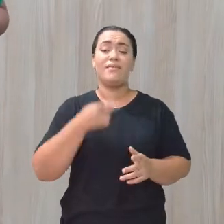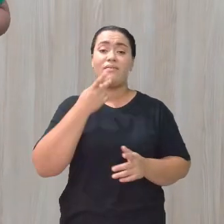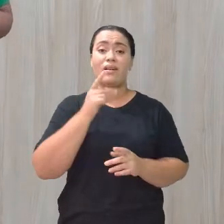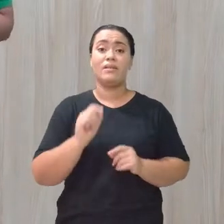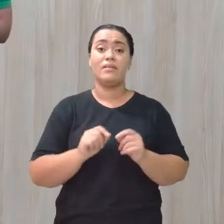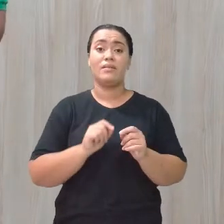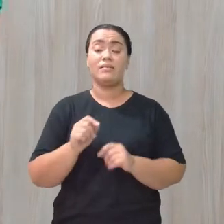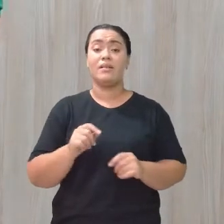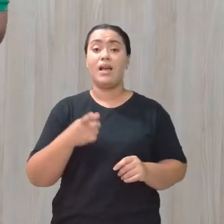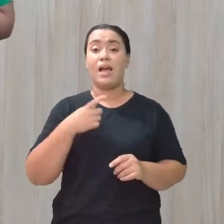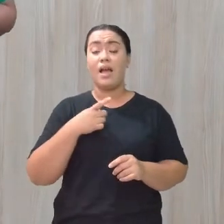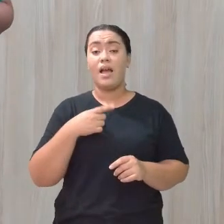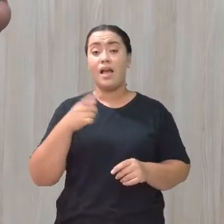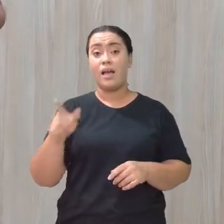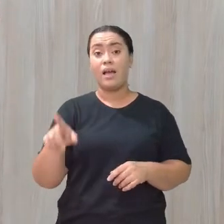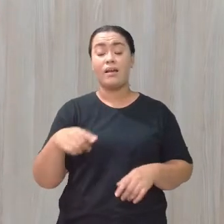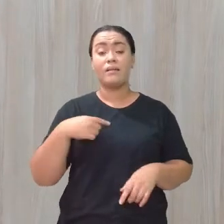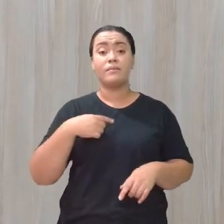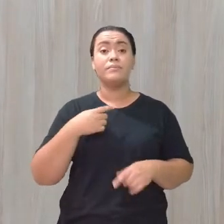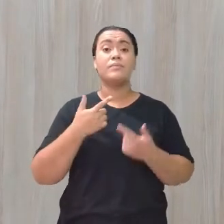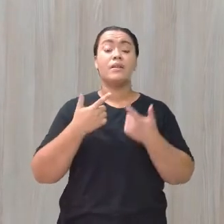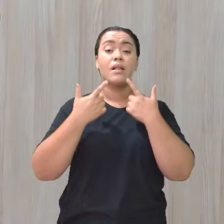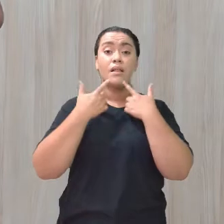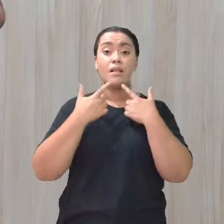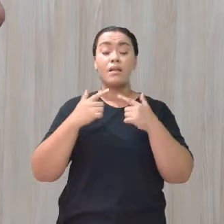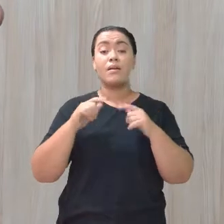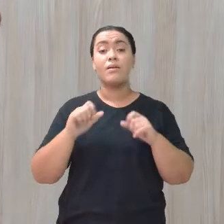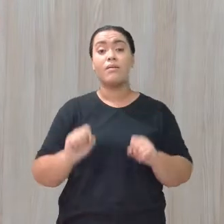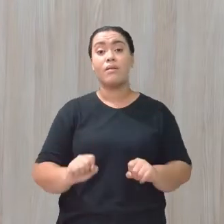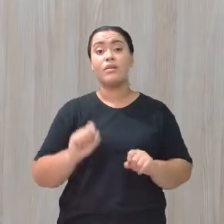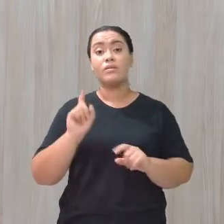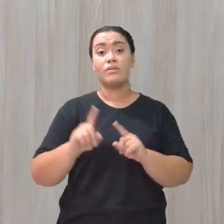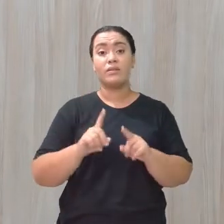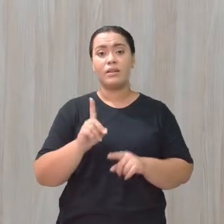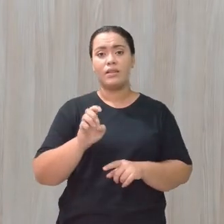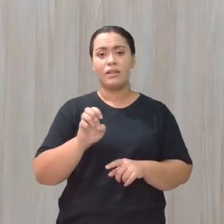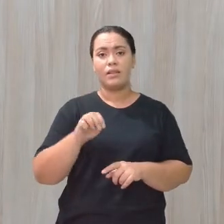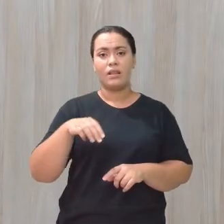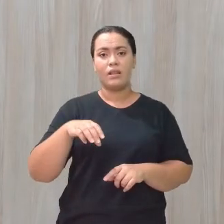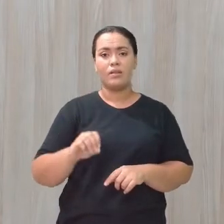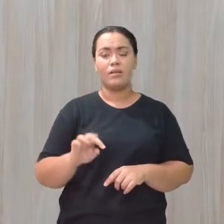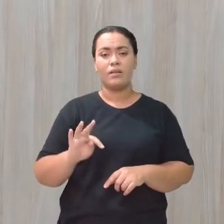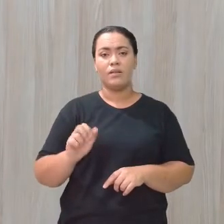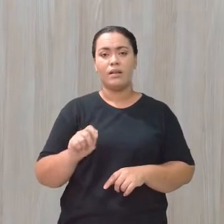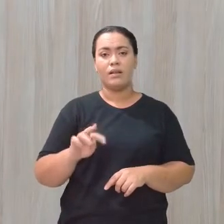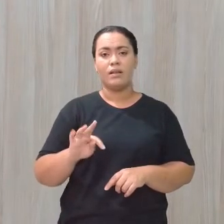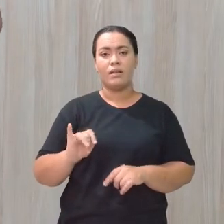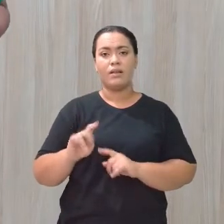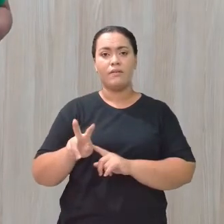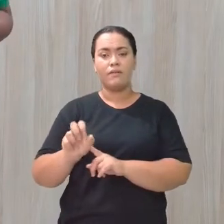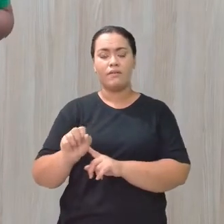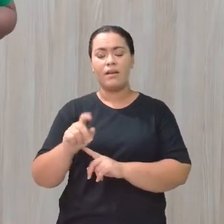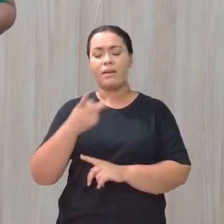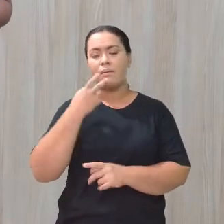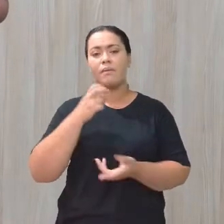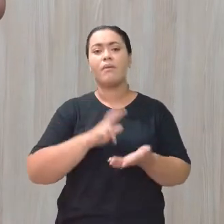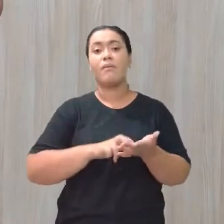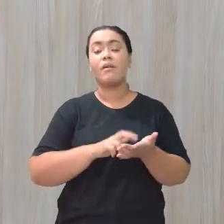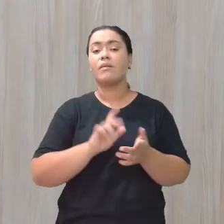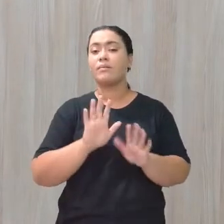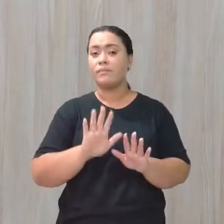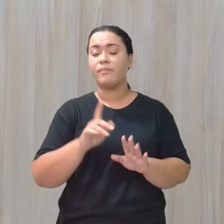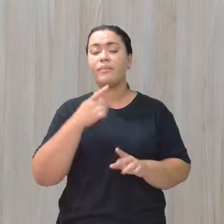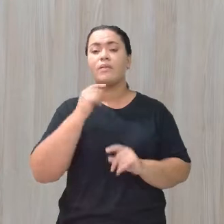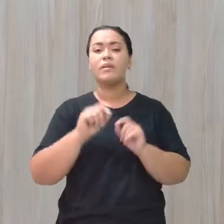fala de linguagem denotativa, lembra o dicionário, não é quer dizer que a água está na boca.